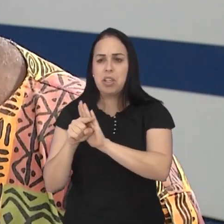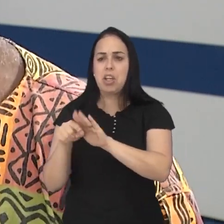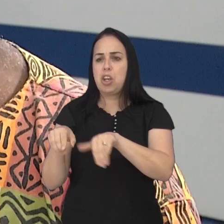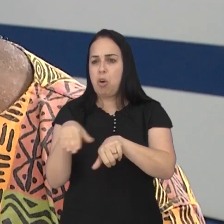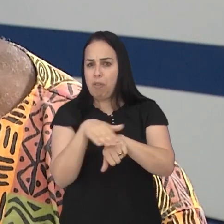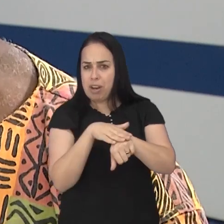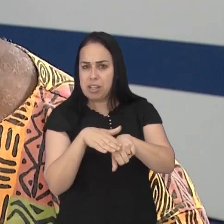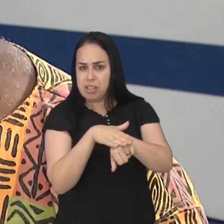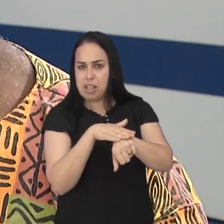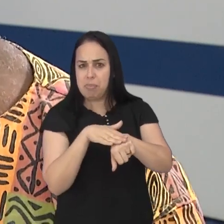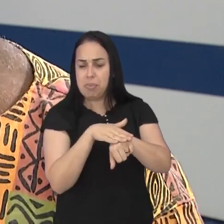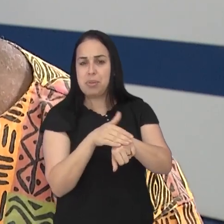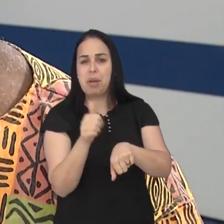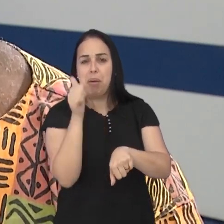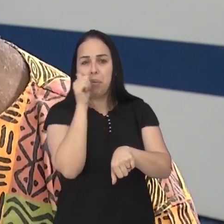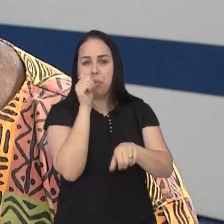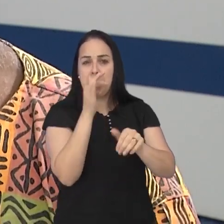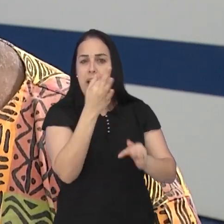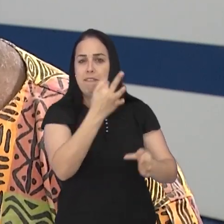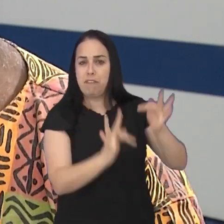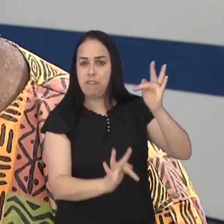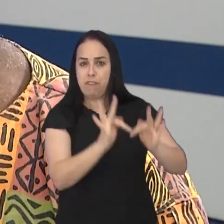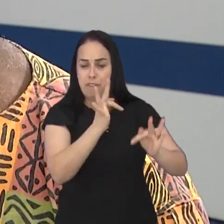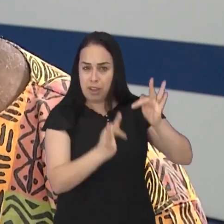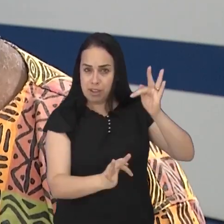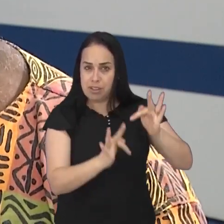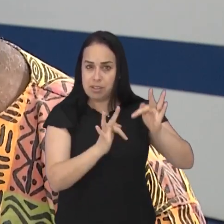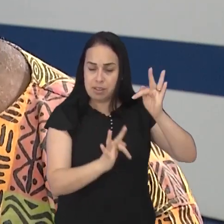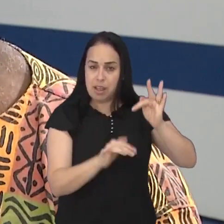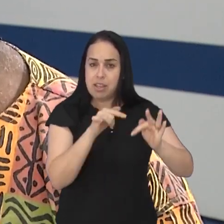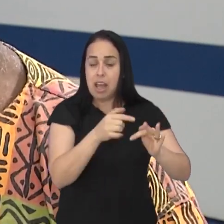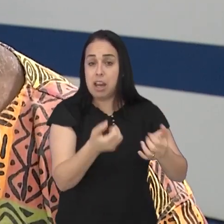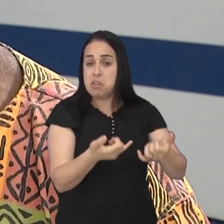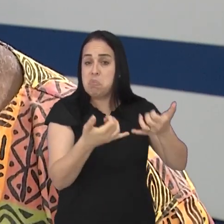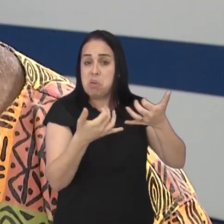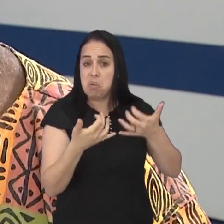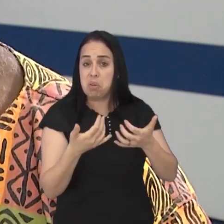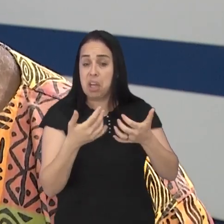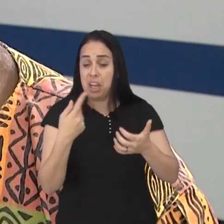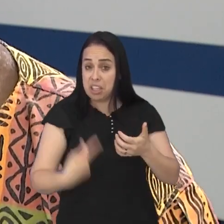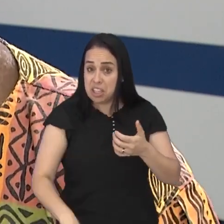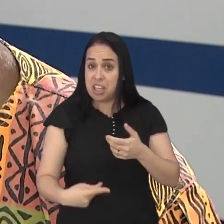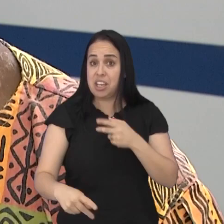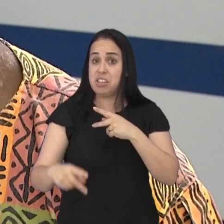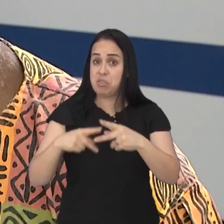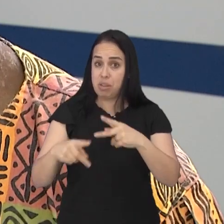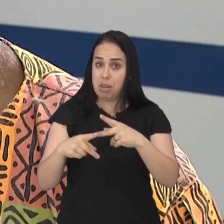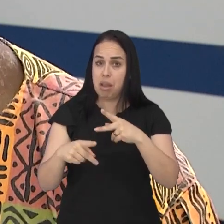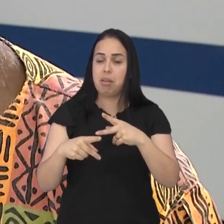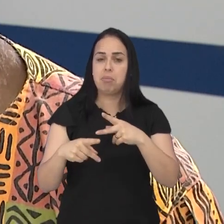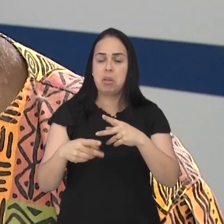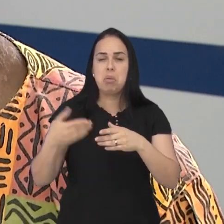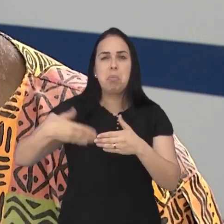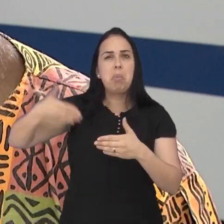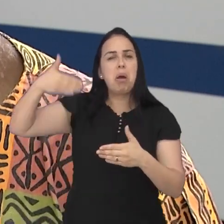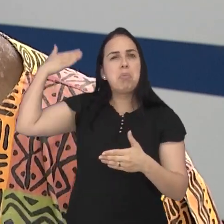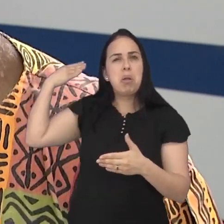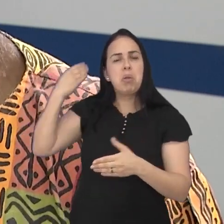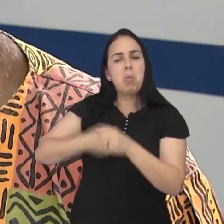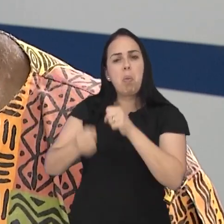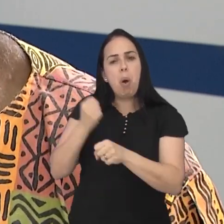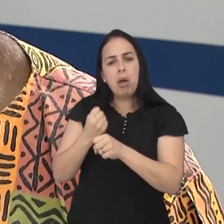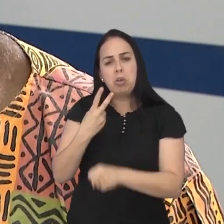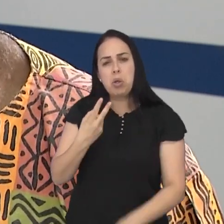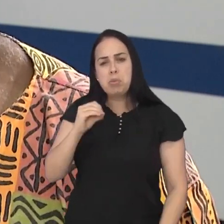a folclorista, dona Angela Savastano, e ela falou que o jongo aqui em São José dos Campos já estava, na época,